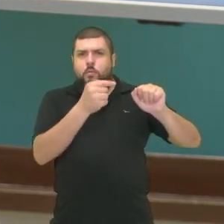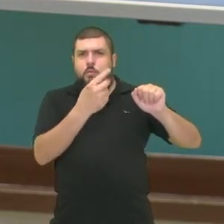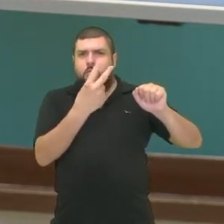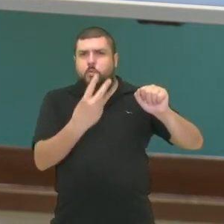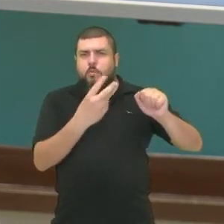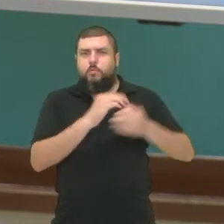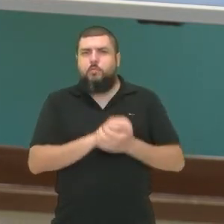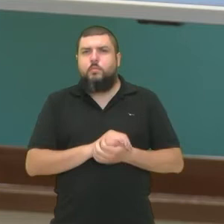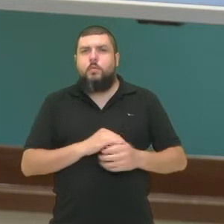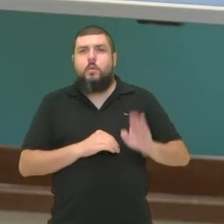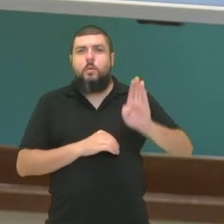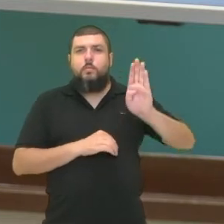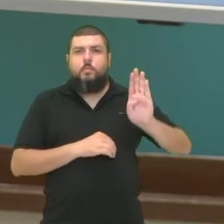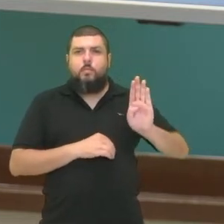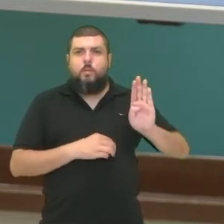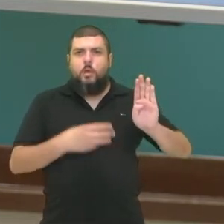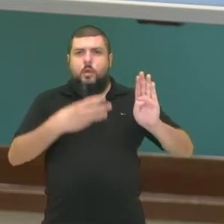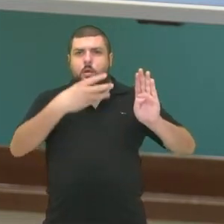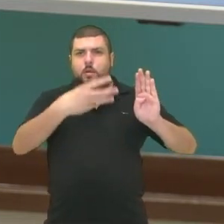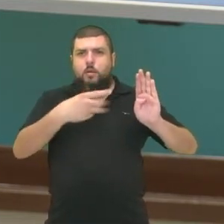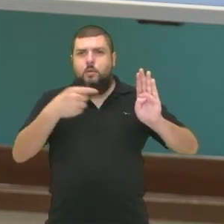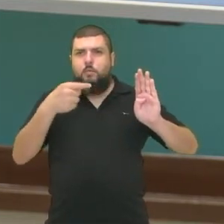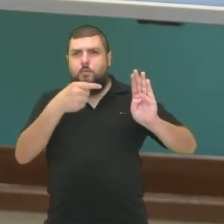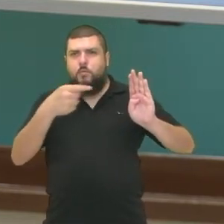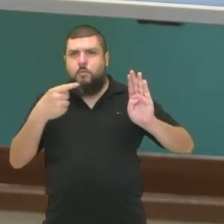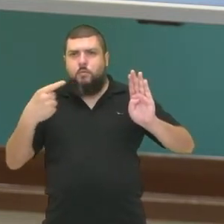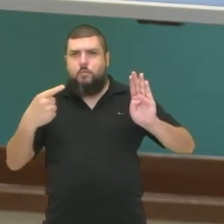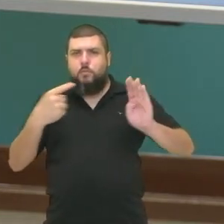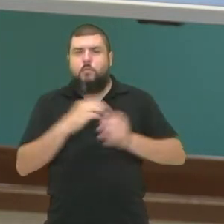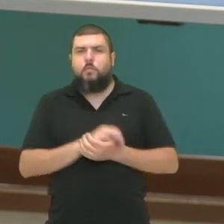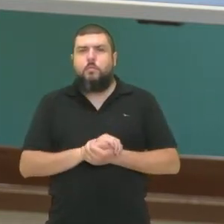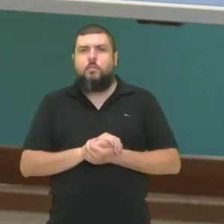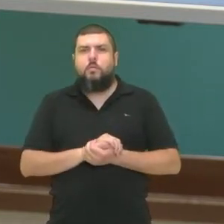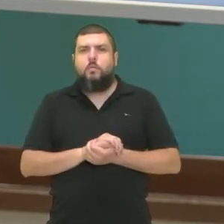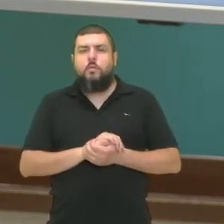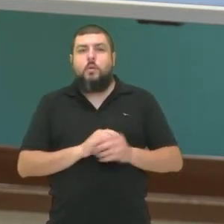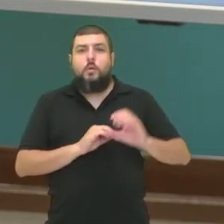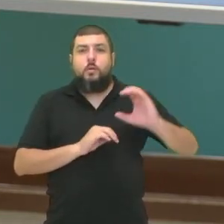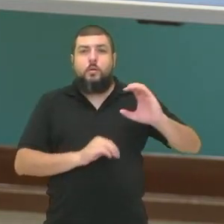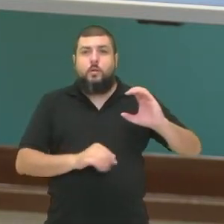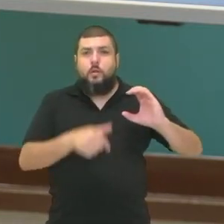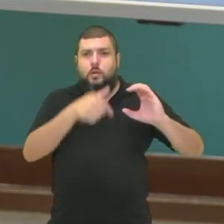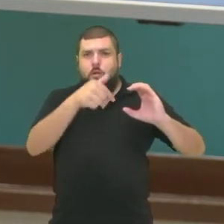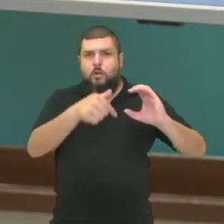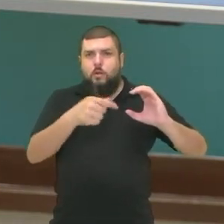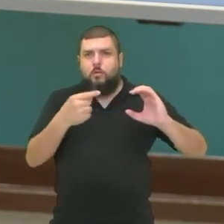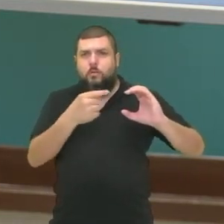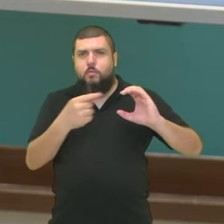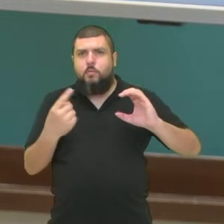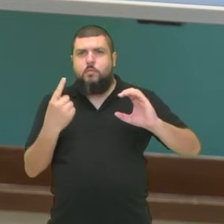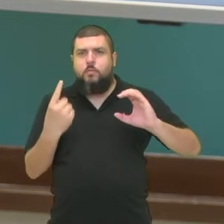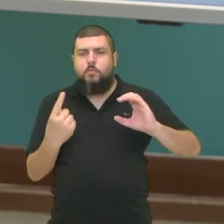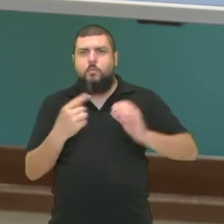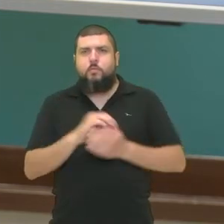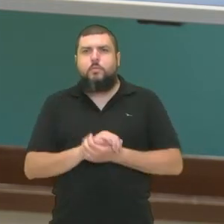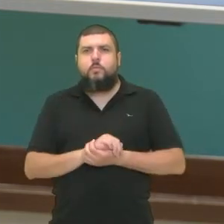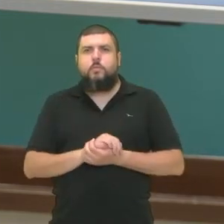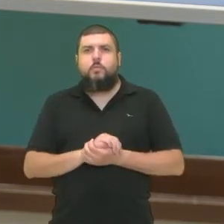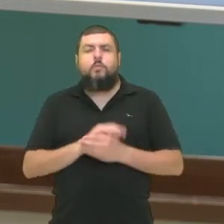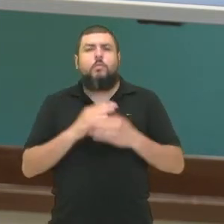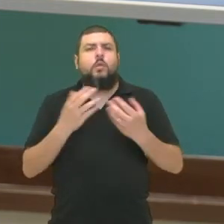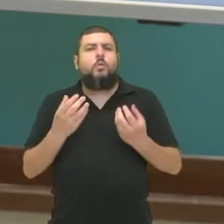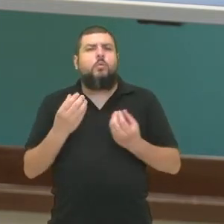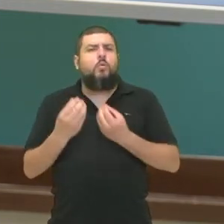e menos 1 e o C, 7 e 1. Nós queremos saber se eles estão alinhados. Então, eu vou pegar o primeiro